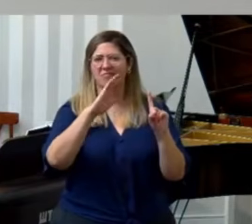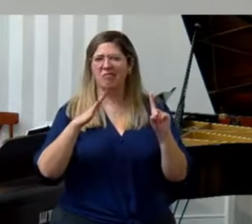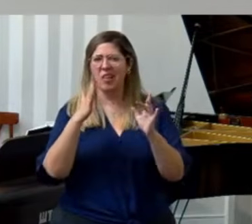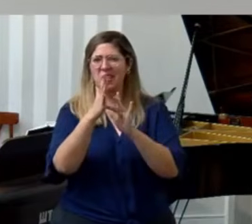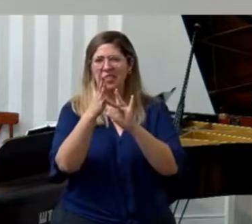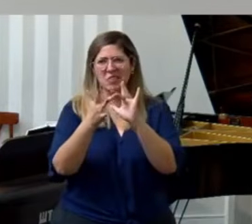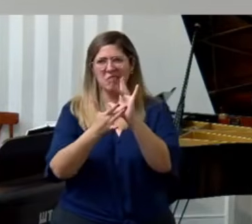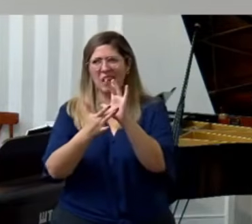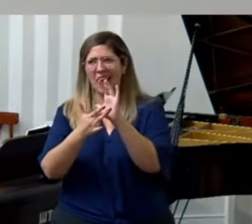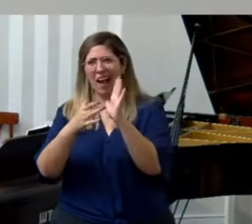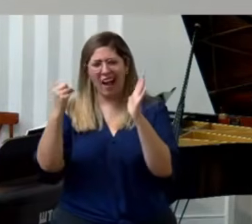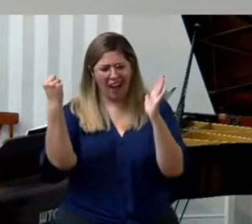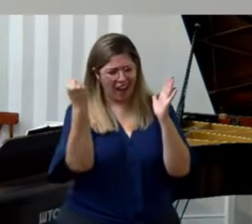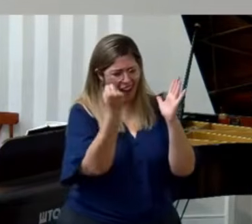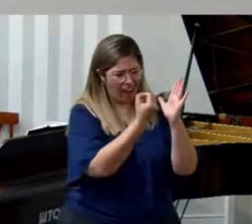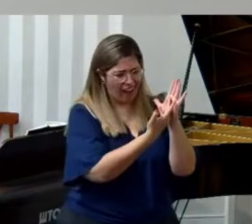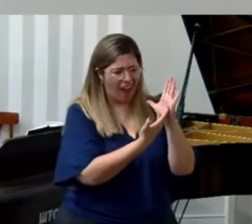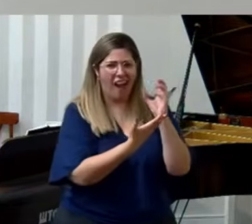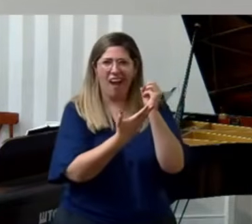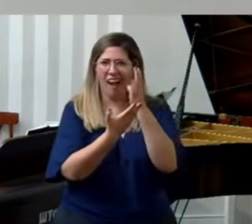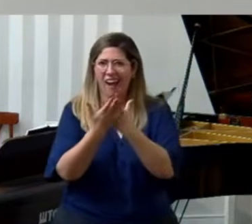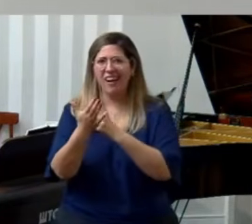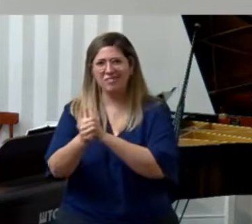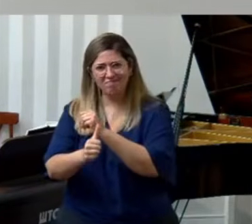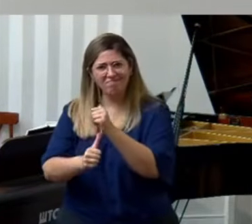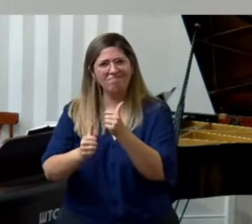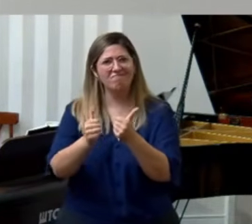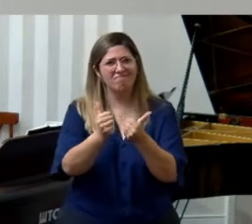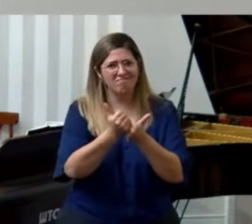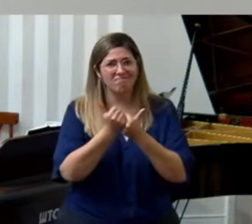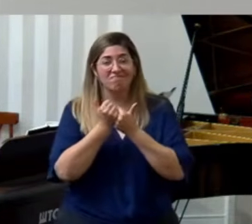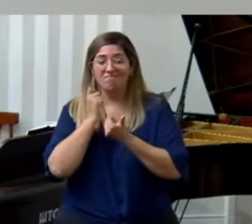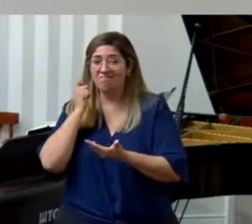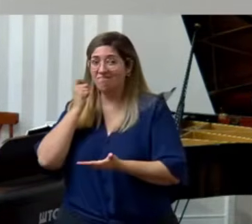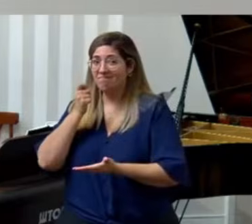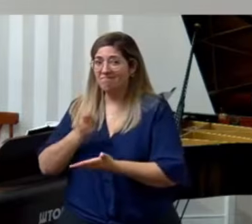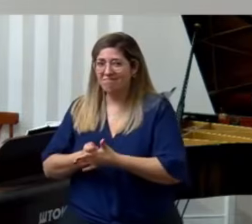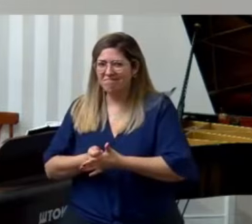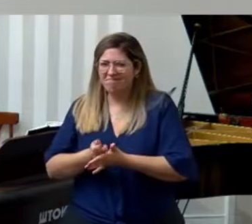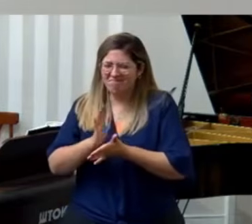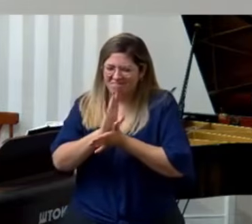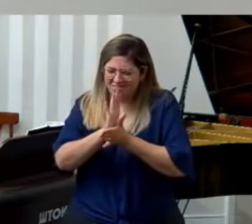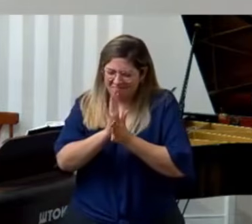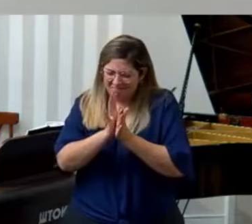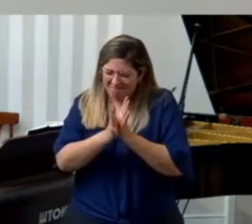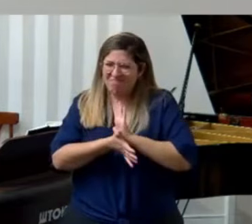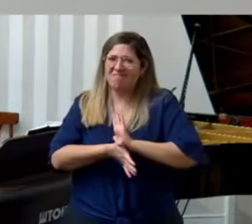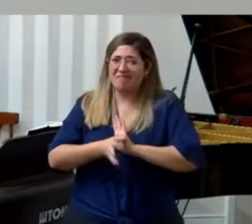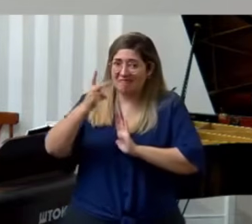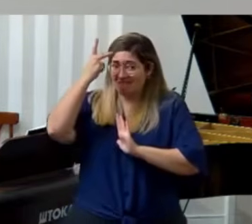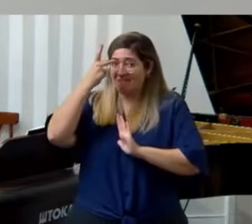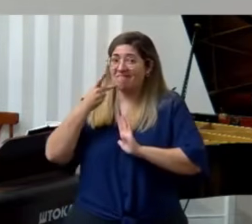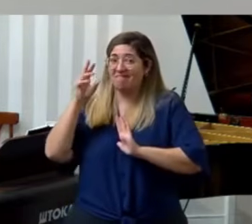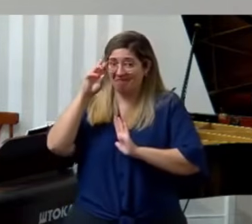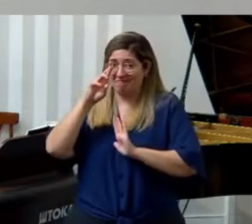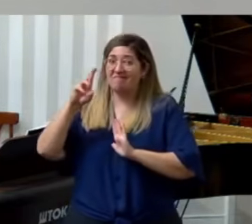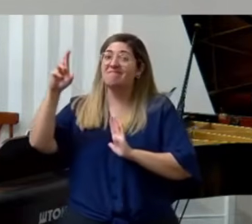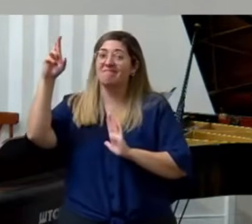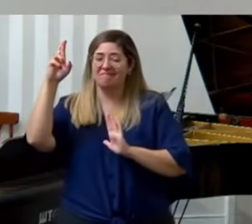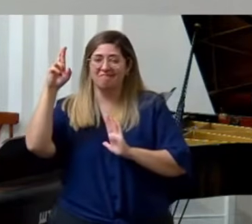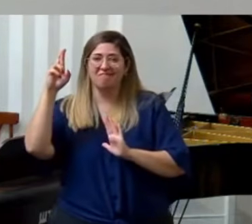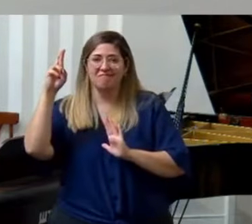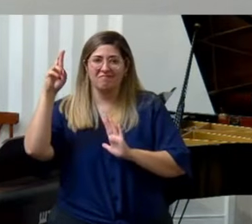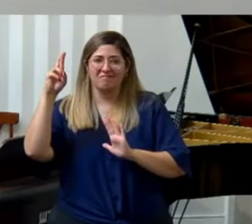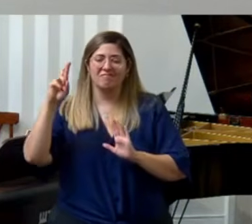Senhor Jesus Cristo, pagando o preço de nossos pecados, primeiro foi esmagado pelo próprio Deus, mas também